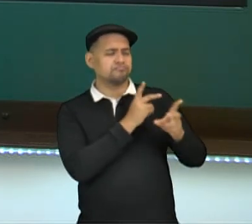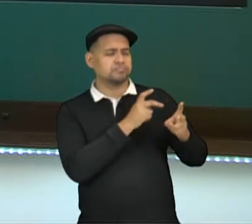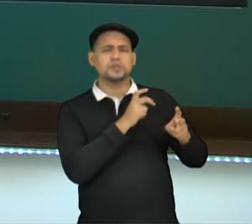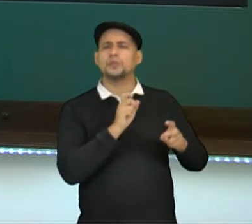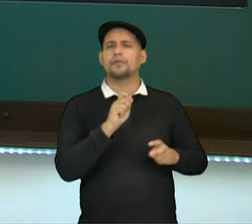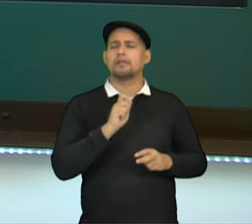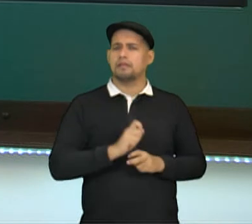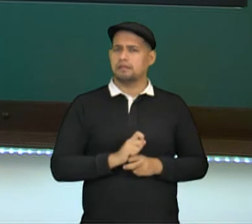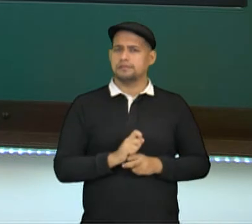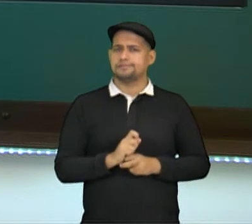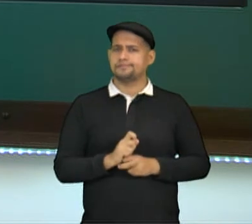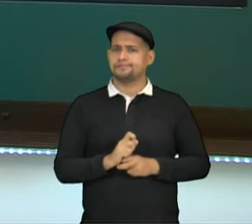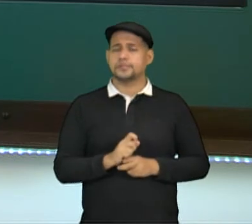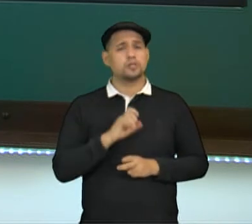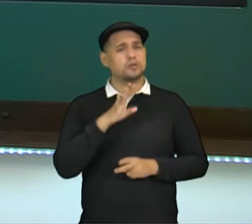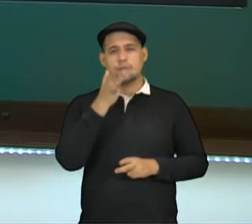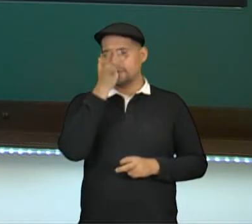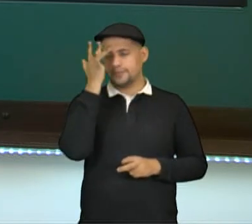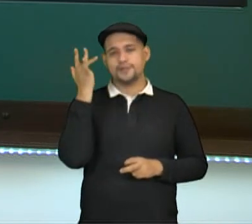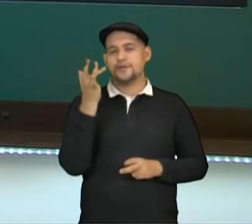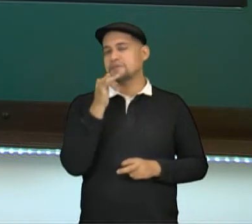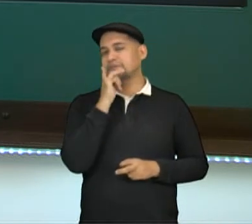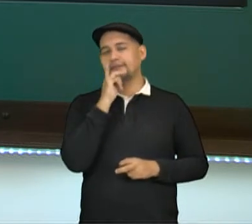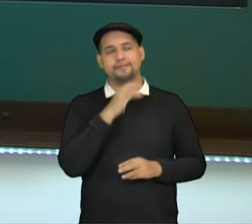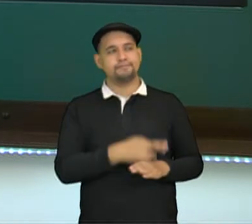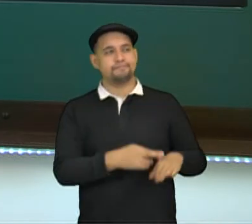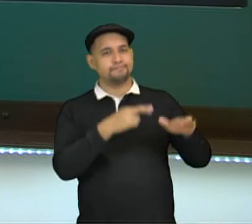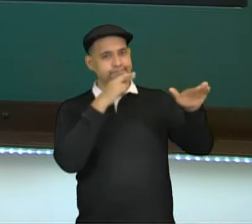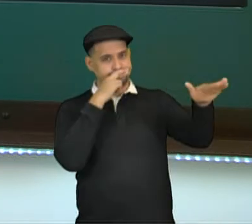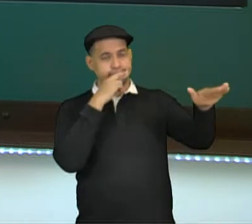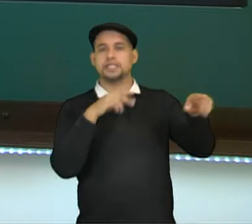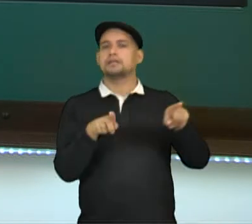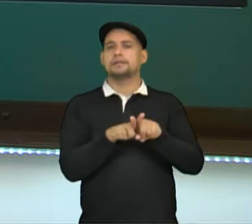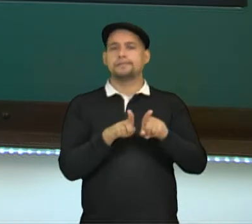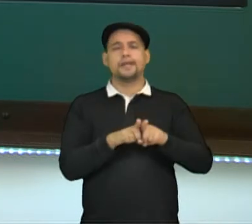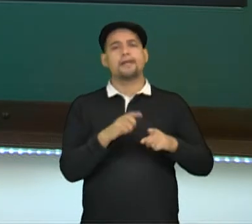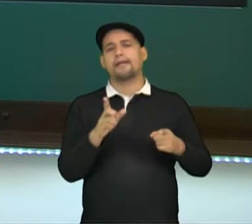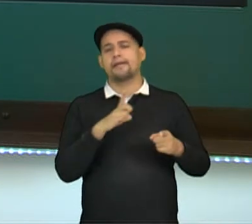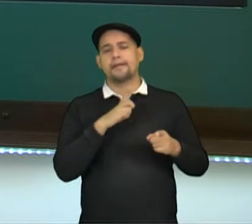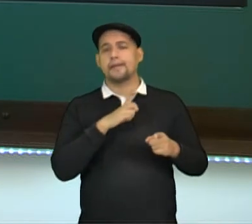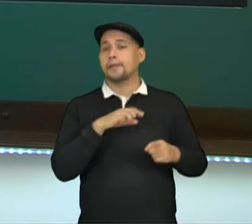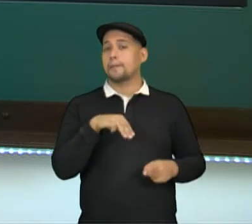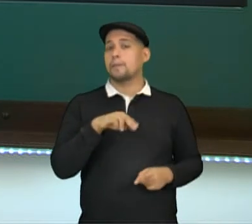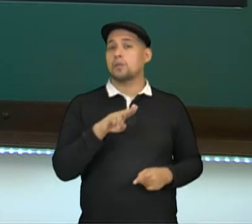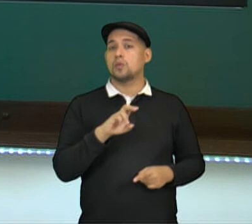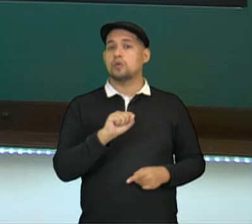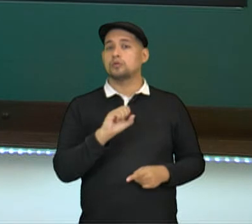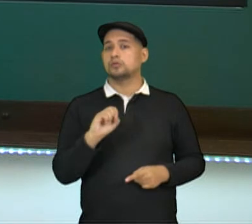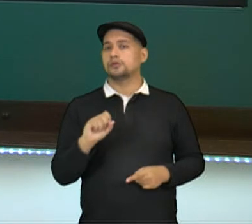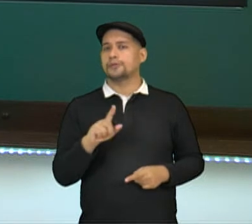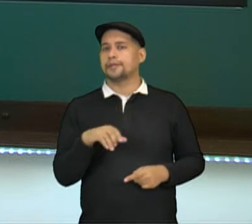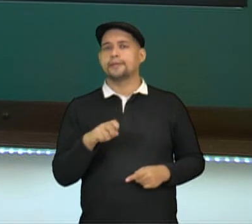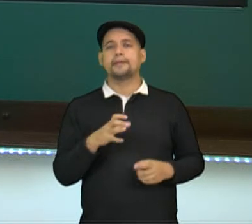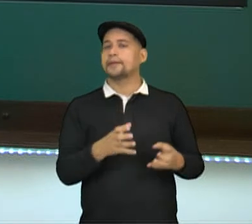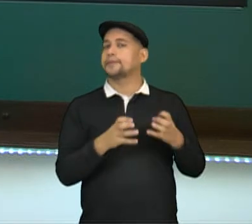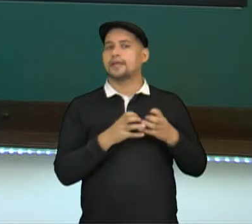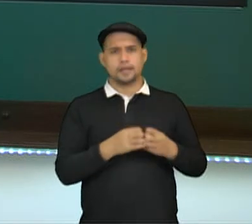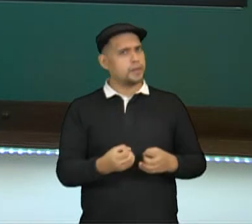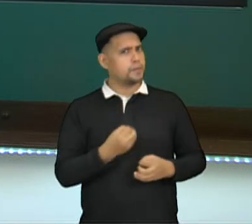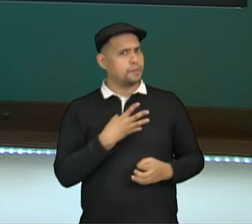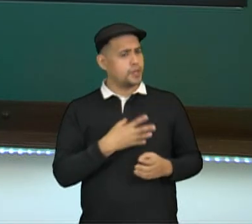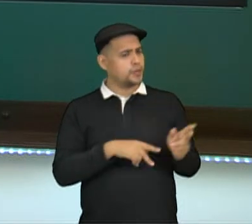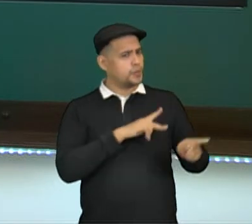associado nesse meio? Só gente boa. Adolf Hitler, eles encontraram Benito Mussolini. Então, pessoas que queriam o quê? Queriam bem da